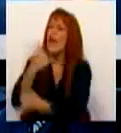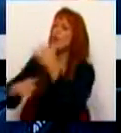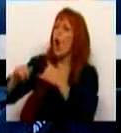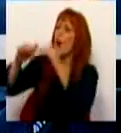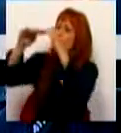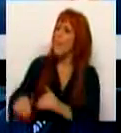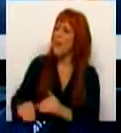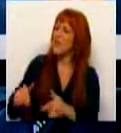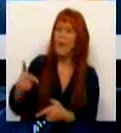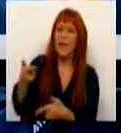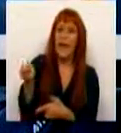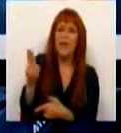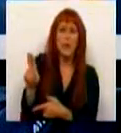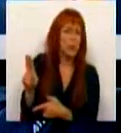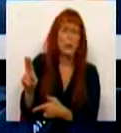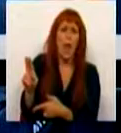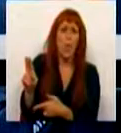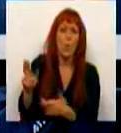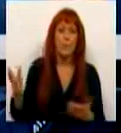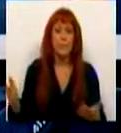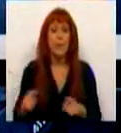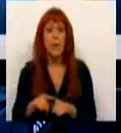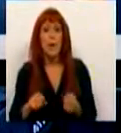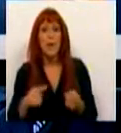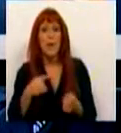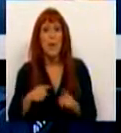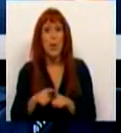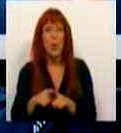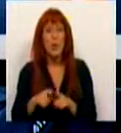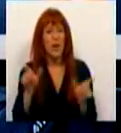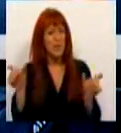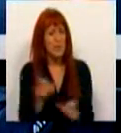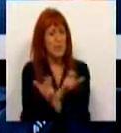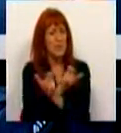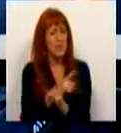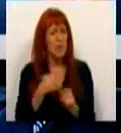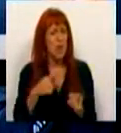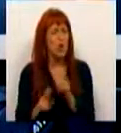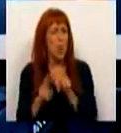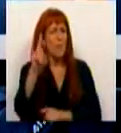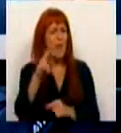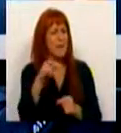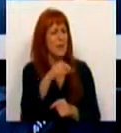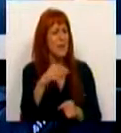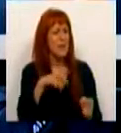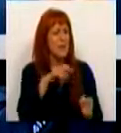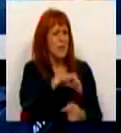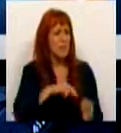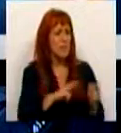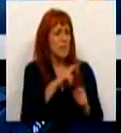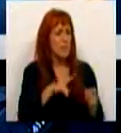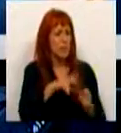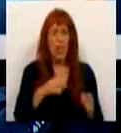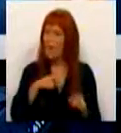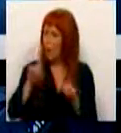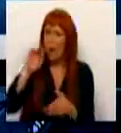para baixar a taxa social única. Primeiro, não invertamos os termos. Nós não aumentamos o salário mínimo nacional para baixar